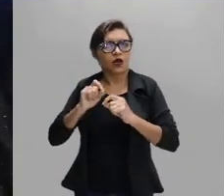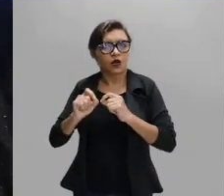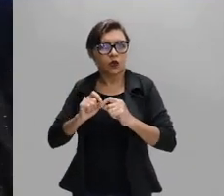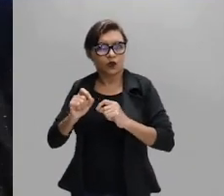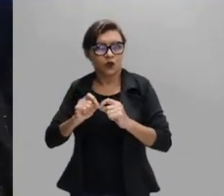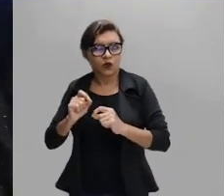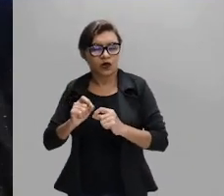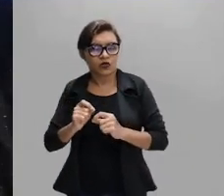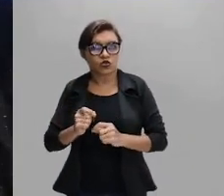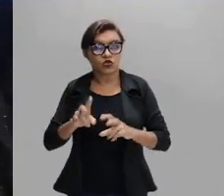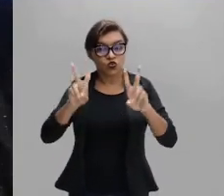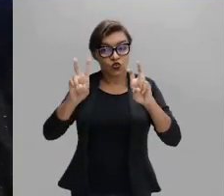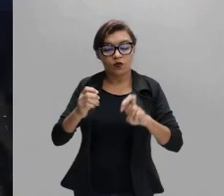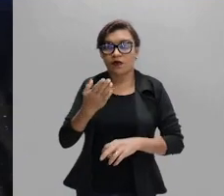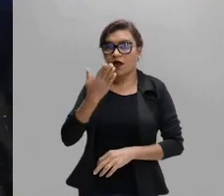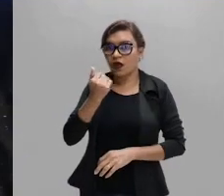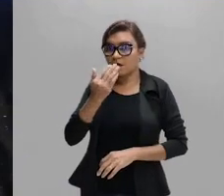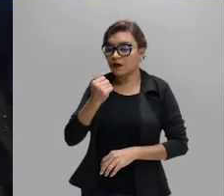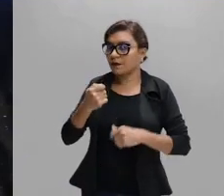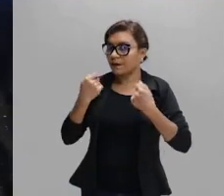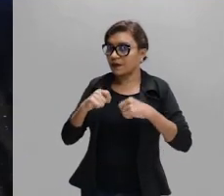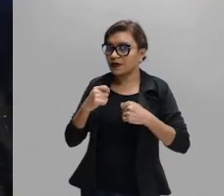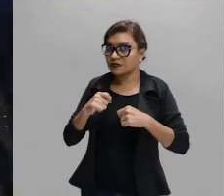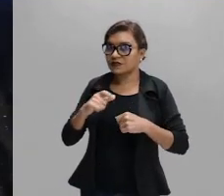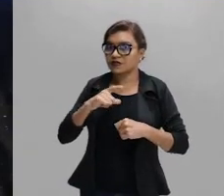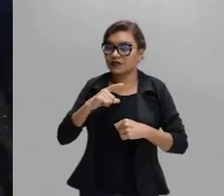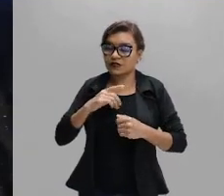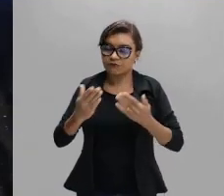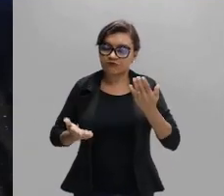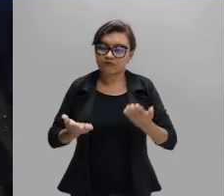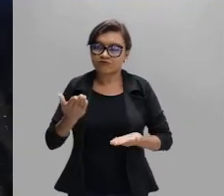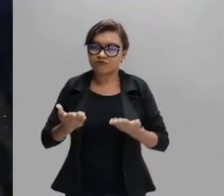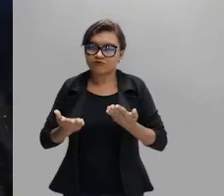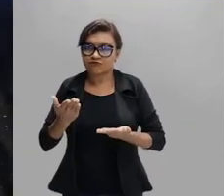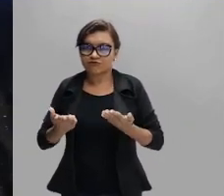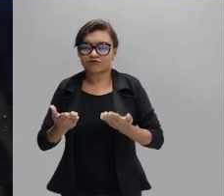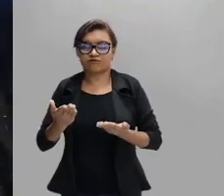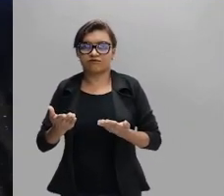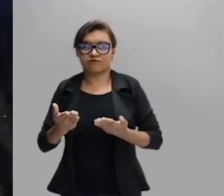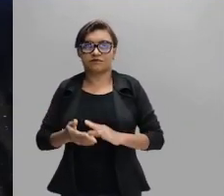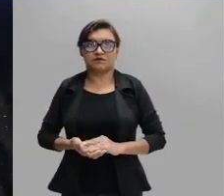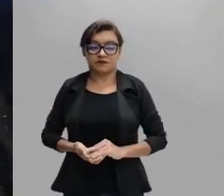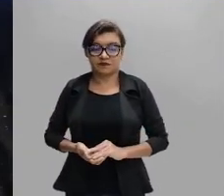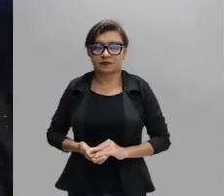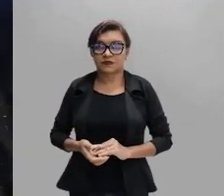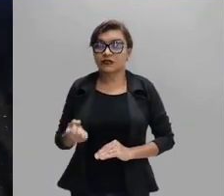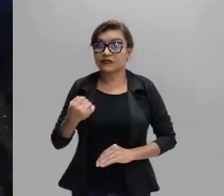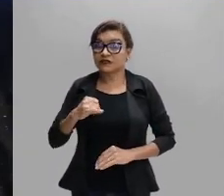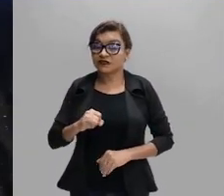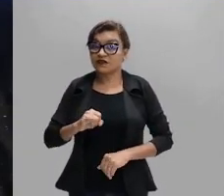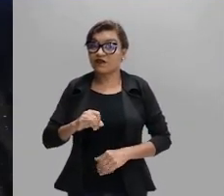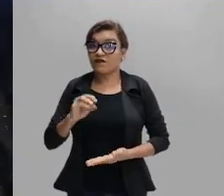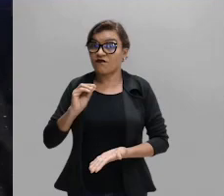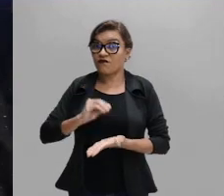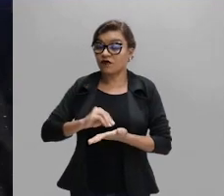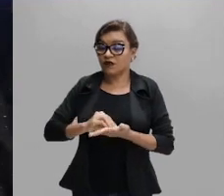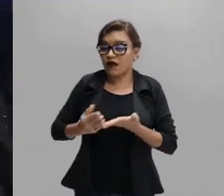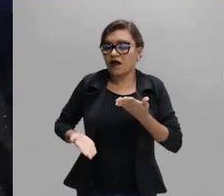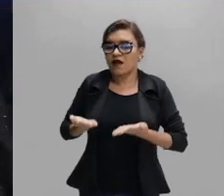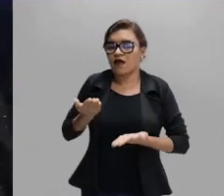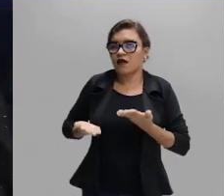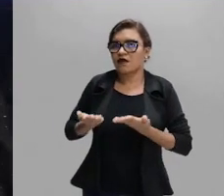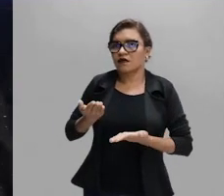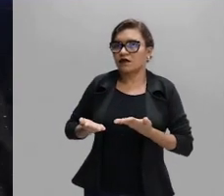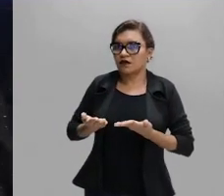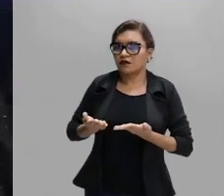nós sempre temos que ter o quê? Equilíbrio e regularidade. Então, se falta equilíbrio, o que